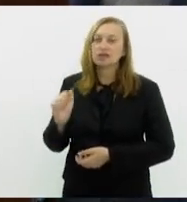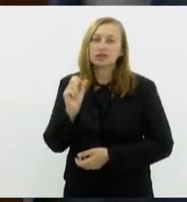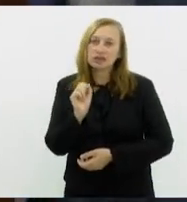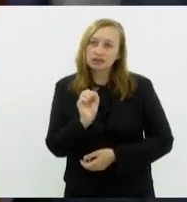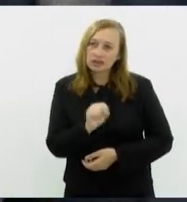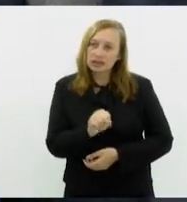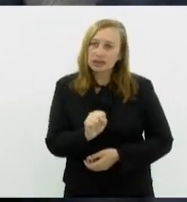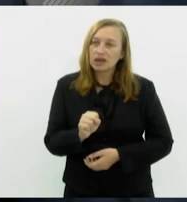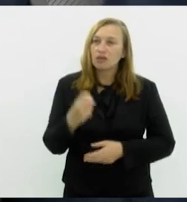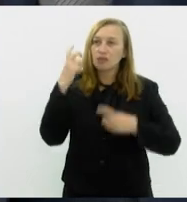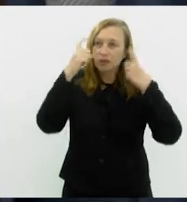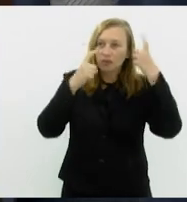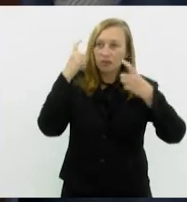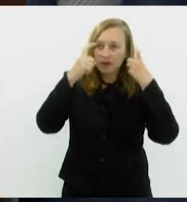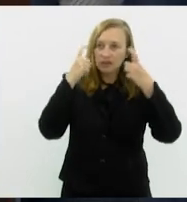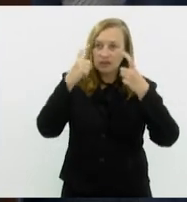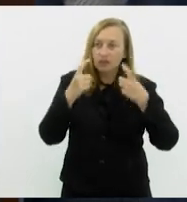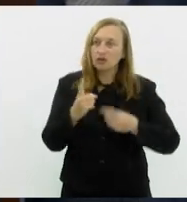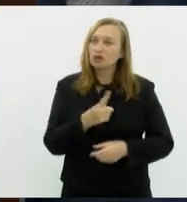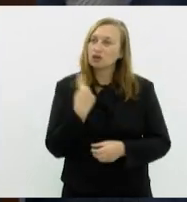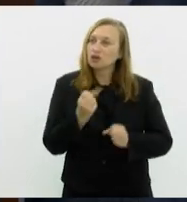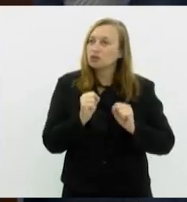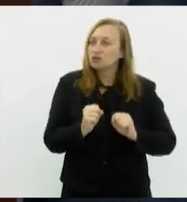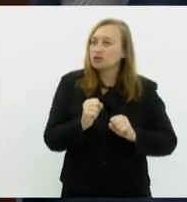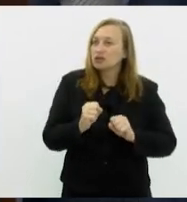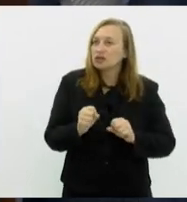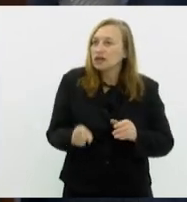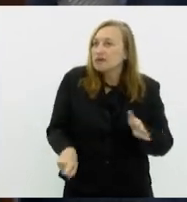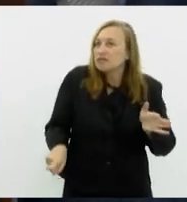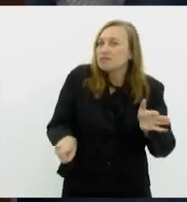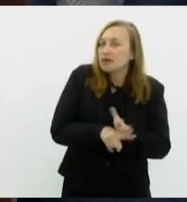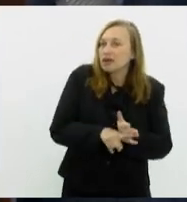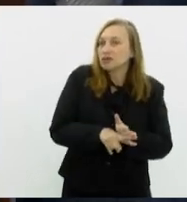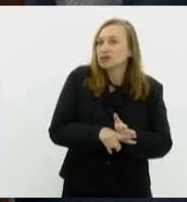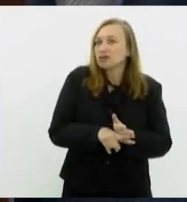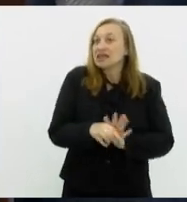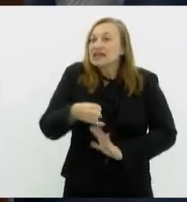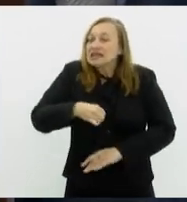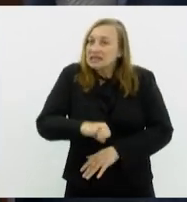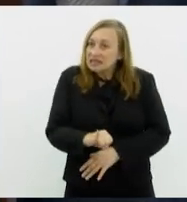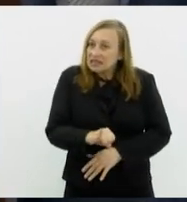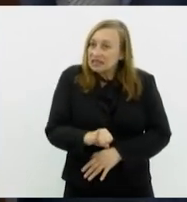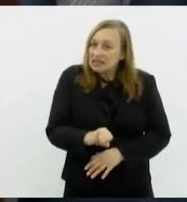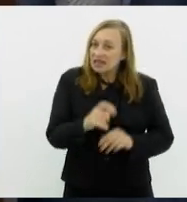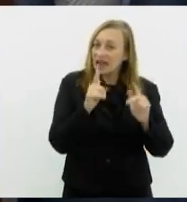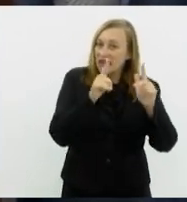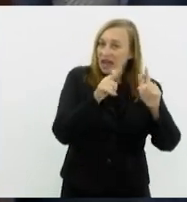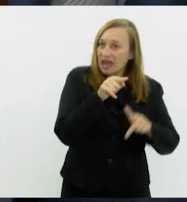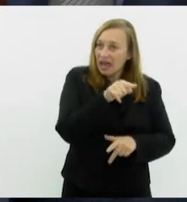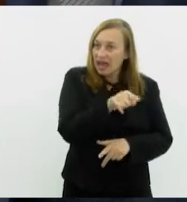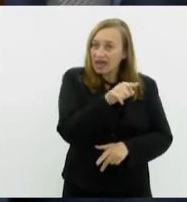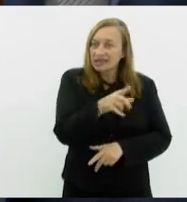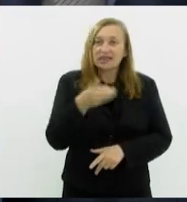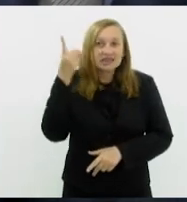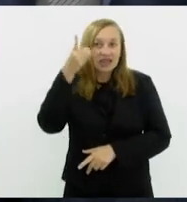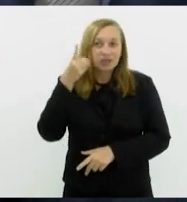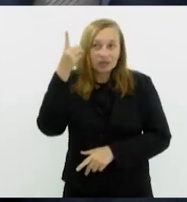essa, que a gente podia ter muito menos se essa mesma deputada não